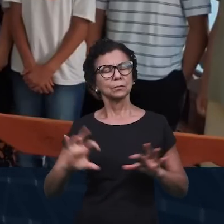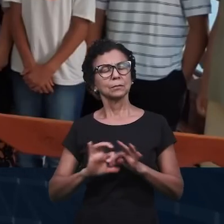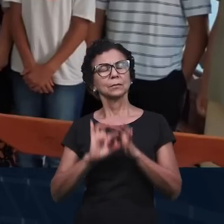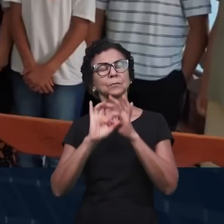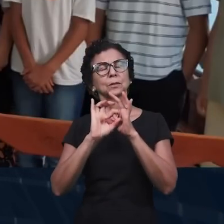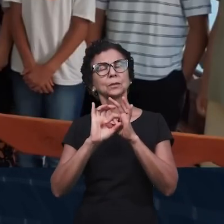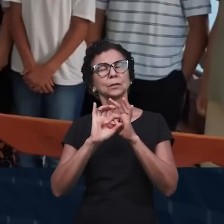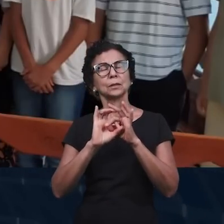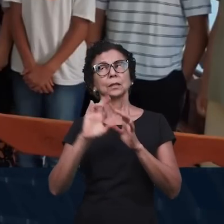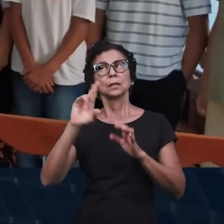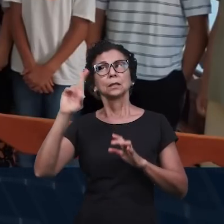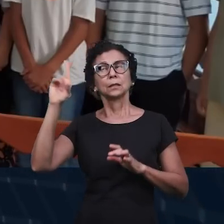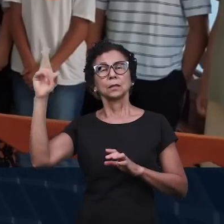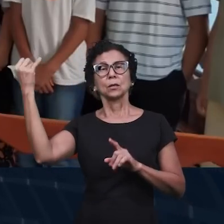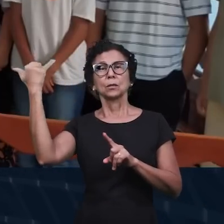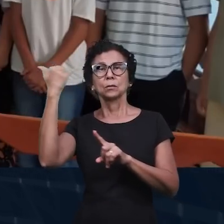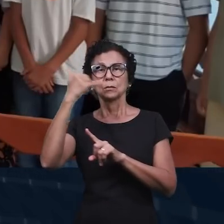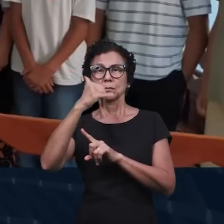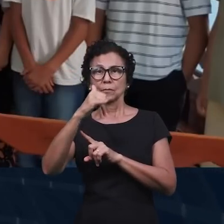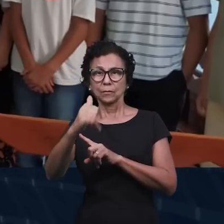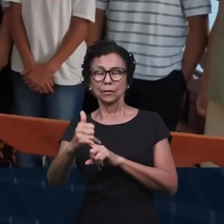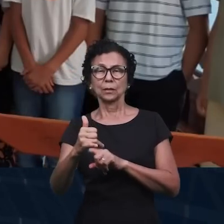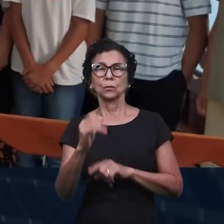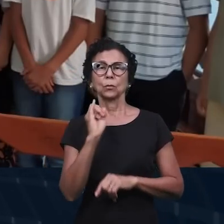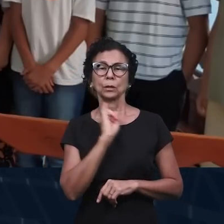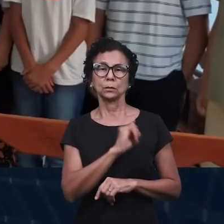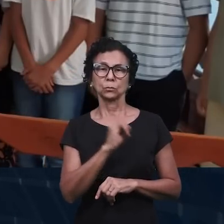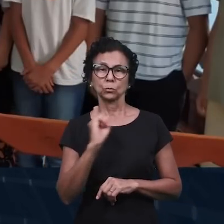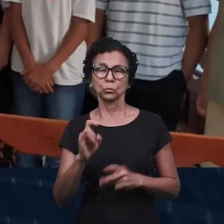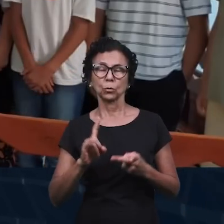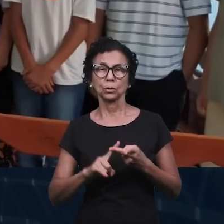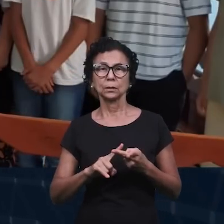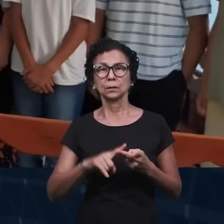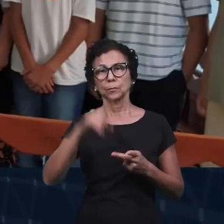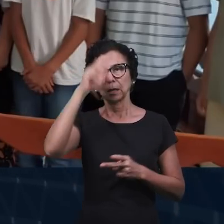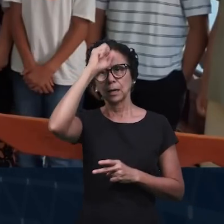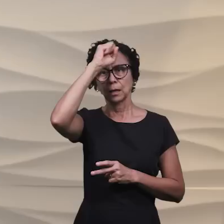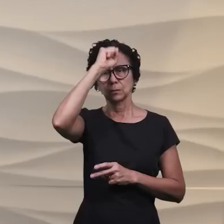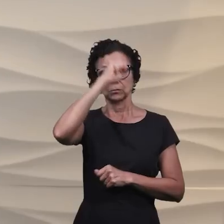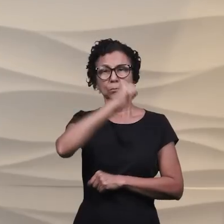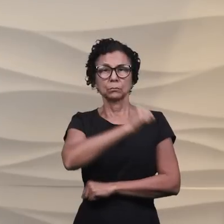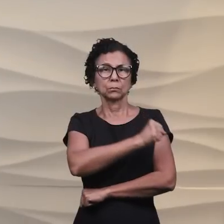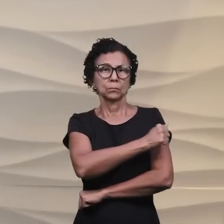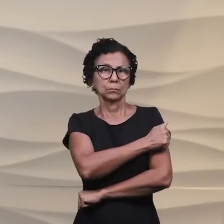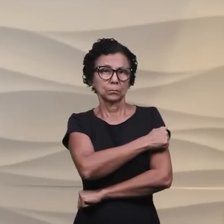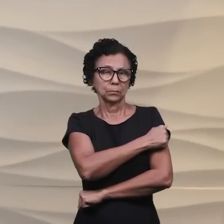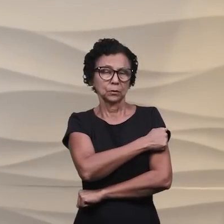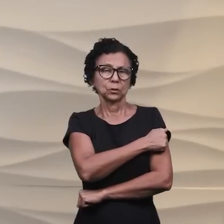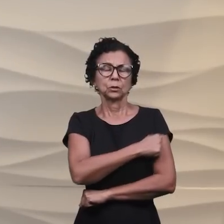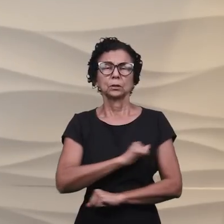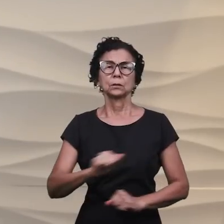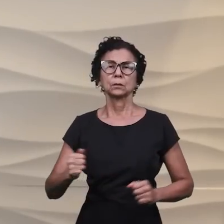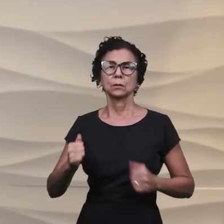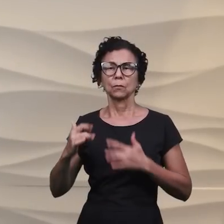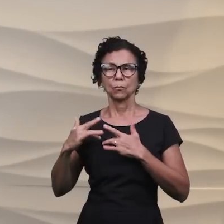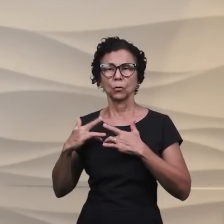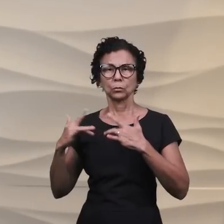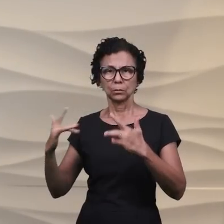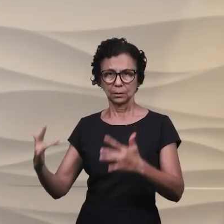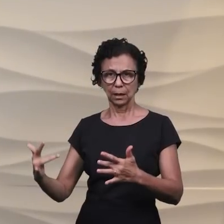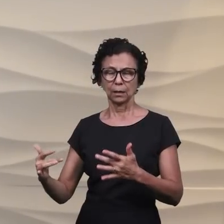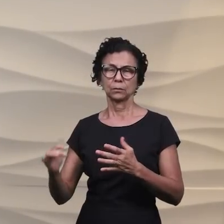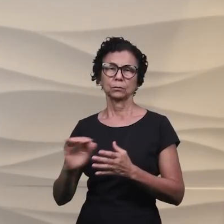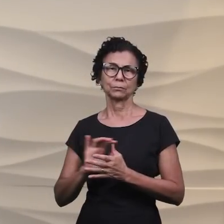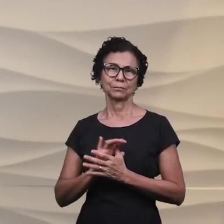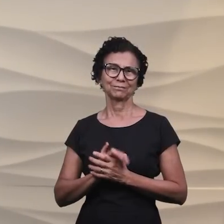Senhor falou de forma profética com os instrutores e os aprendizes, que se colocaram a serviço da sua obra por meio de